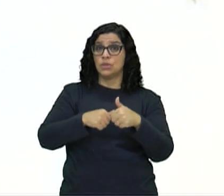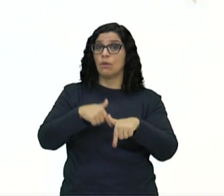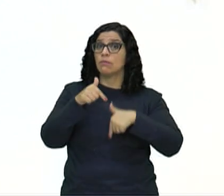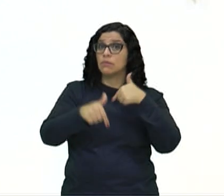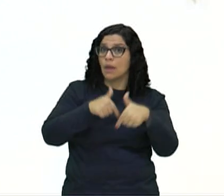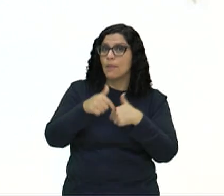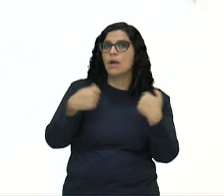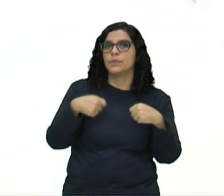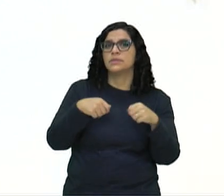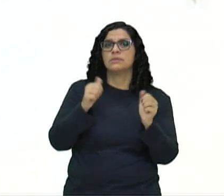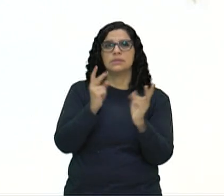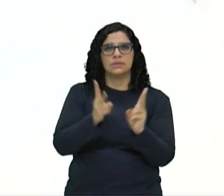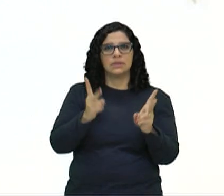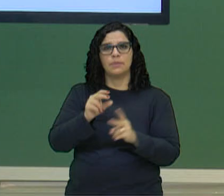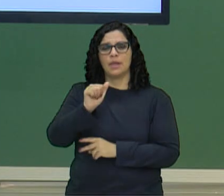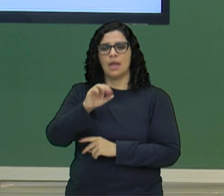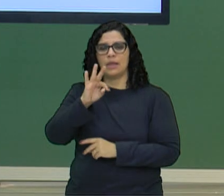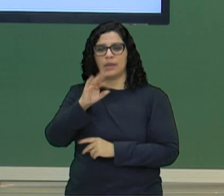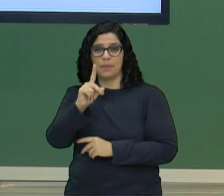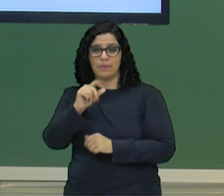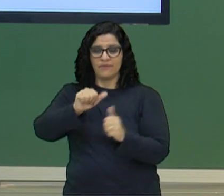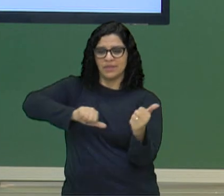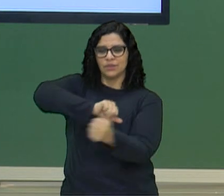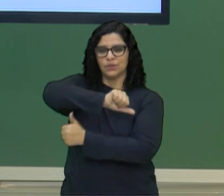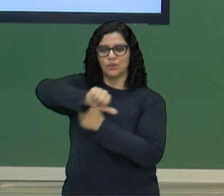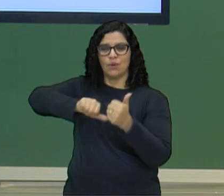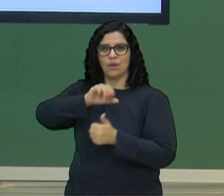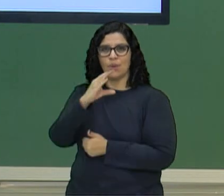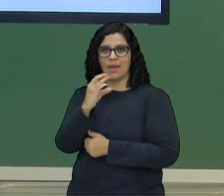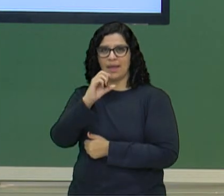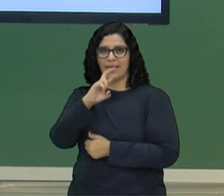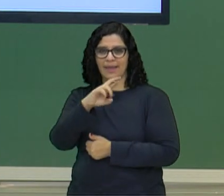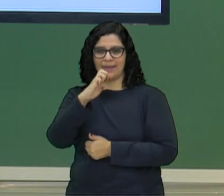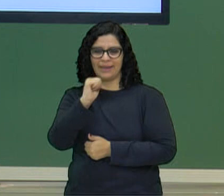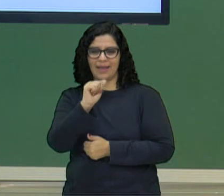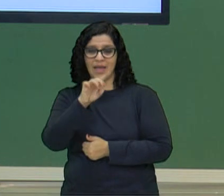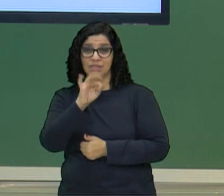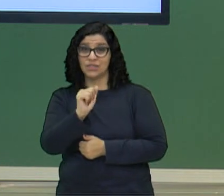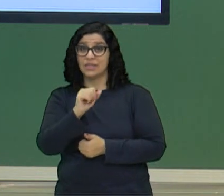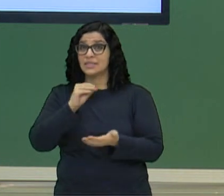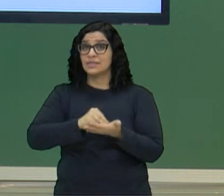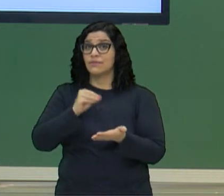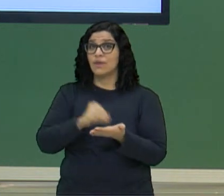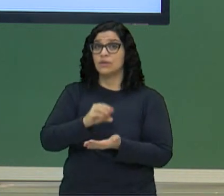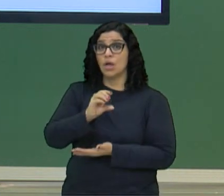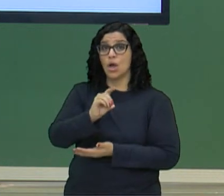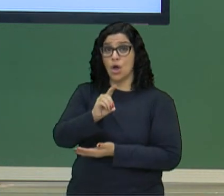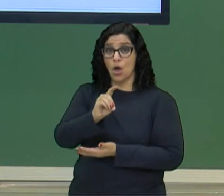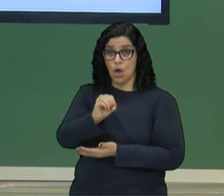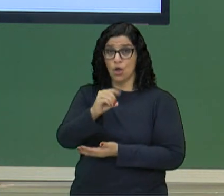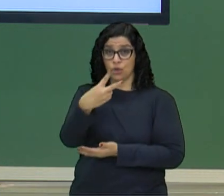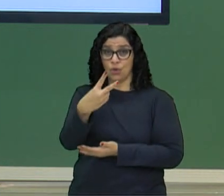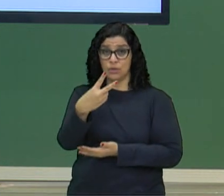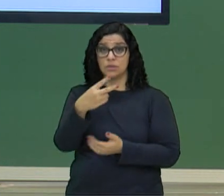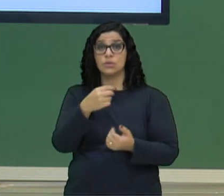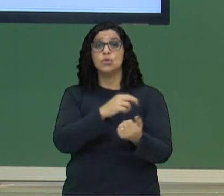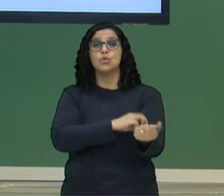produzindo ATP o tempo todo para trocar com a creatina. E se falta oxigênio, o músculo faz o quê? Fermentação